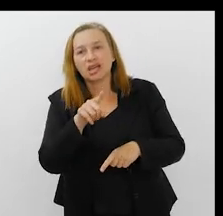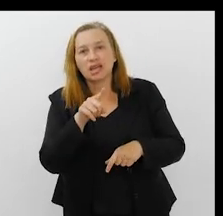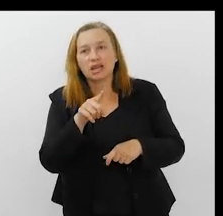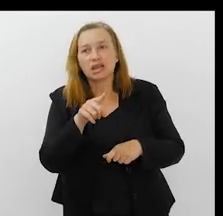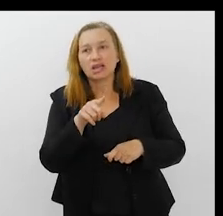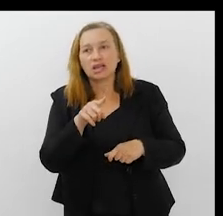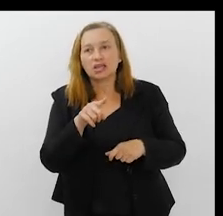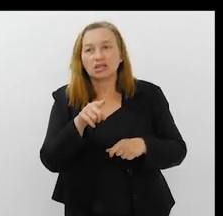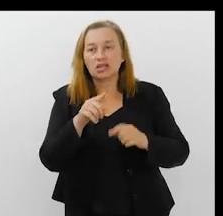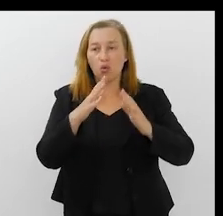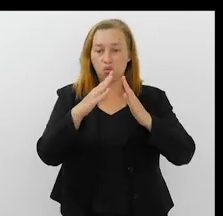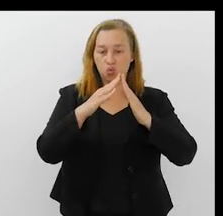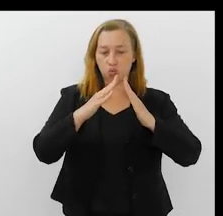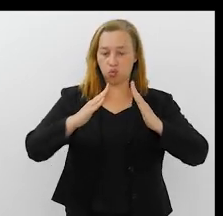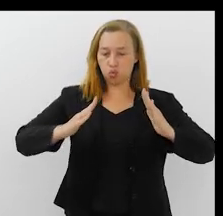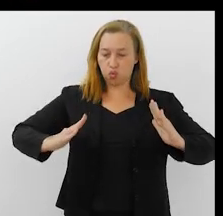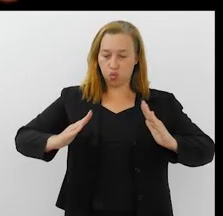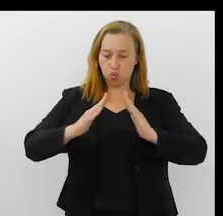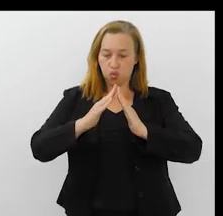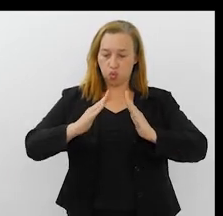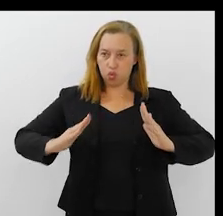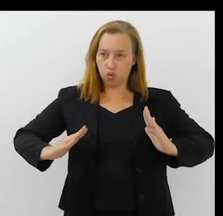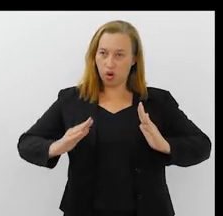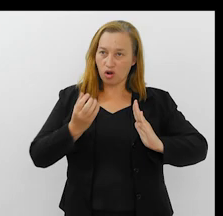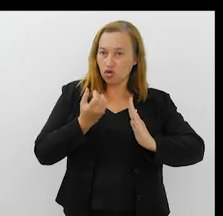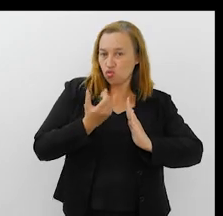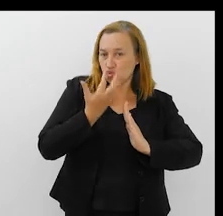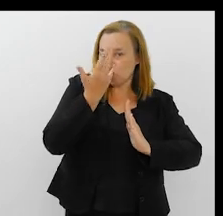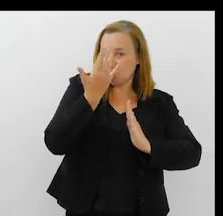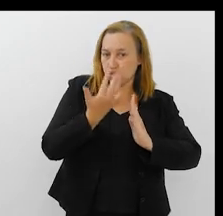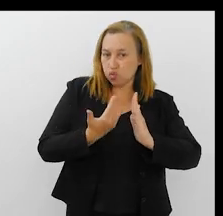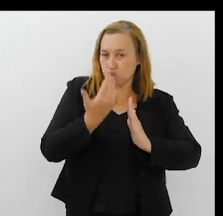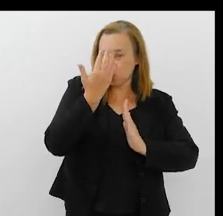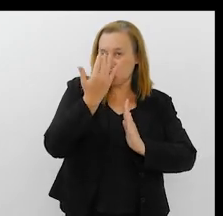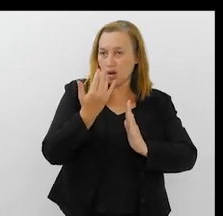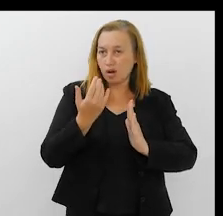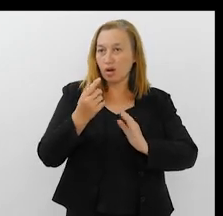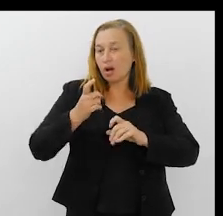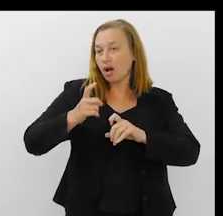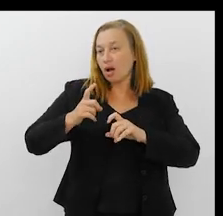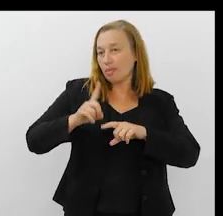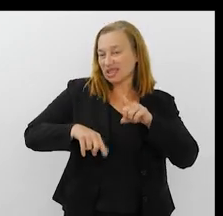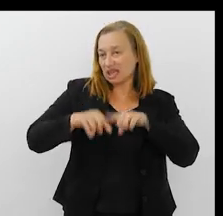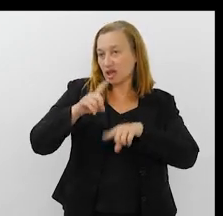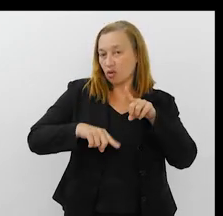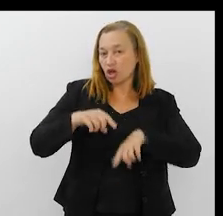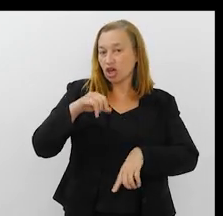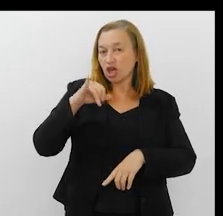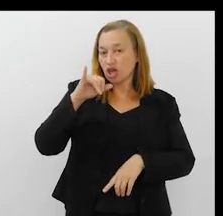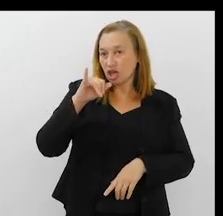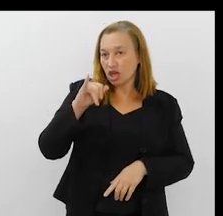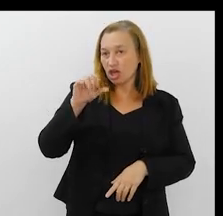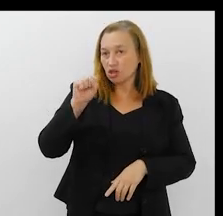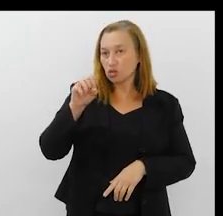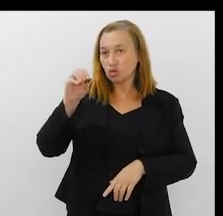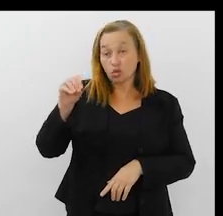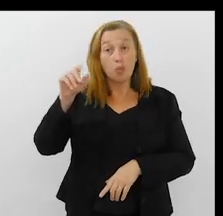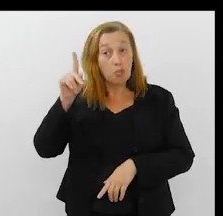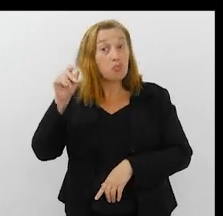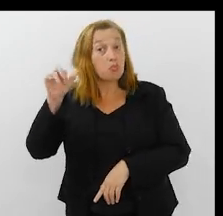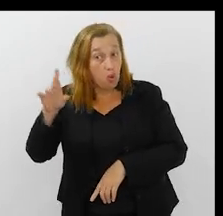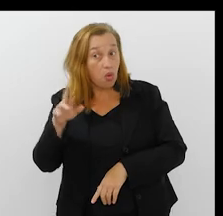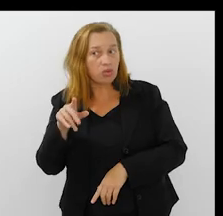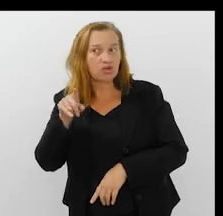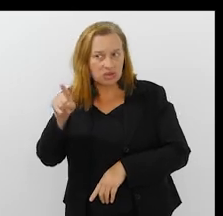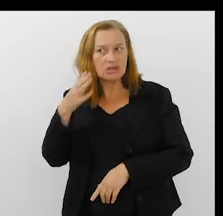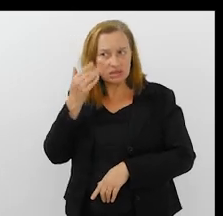aquele maçarico estava na cabeça do... Que o carro era todo de isopor, não sei se você sabe, né? Todo. A gente já fez tanta coisa, né?